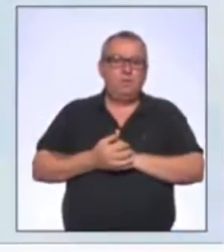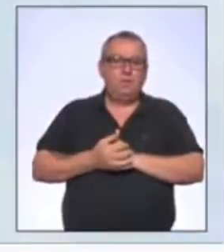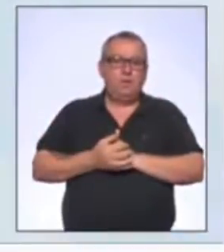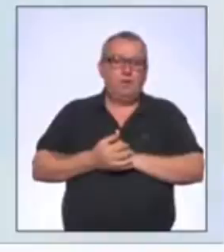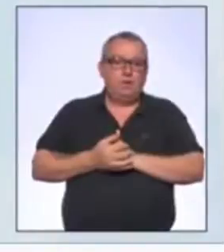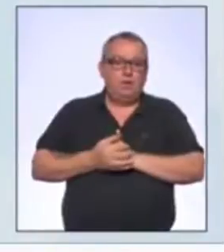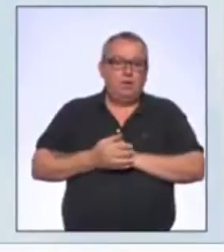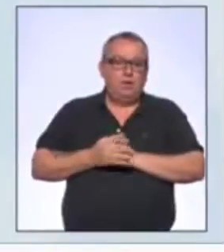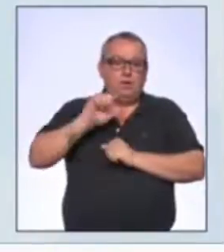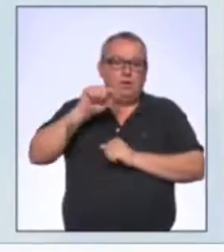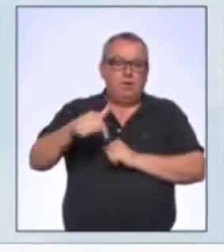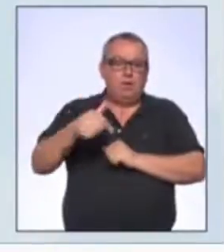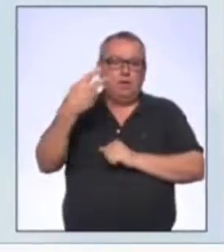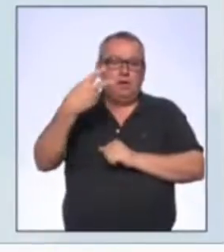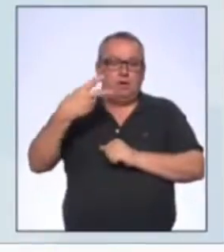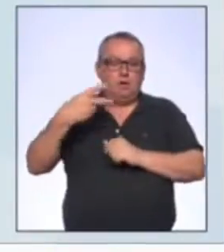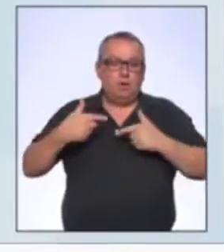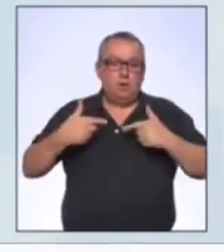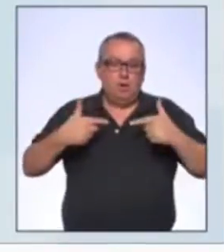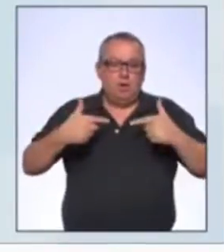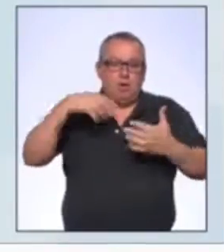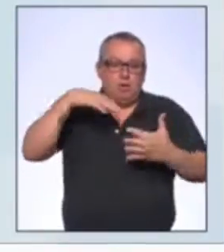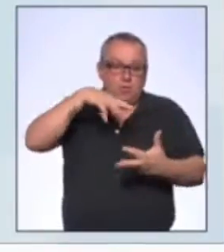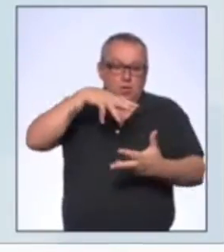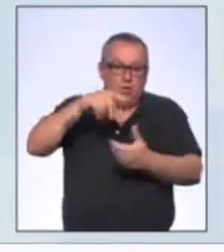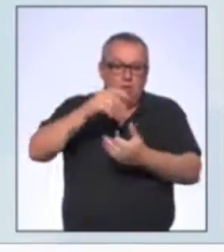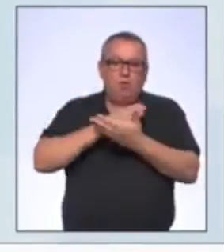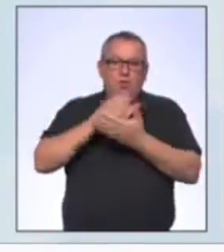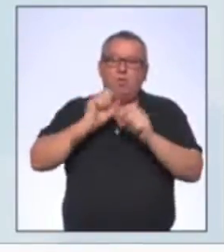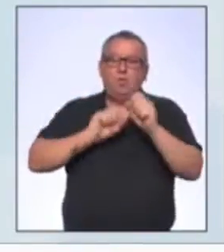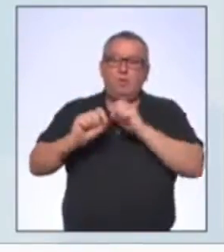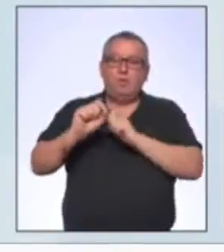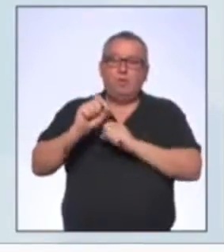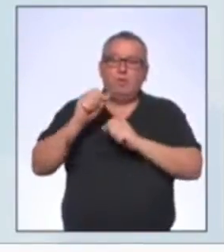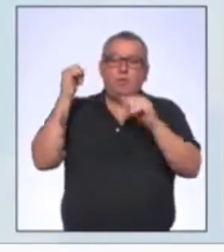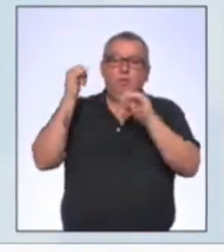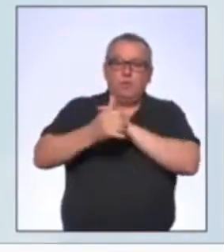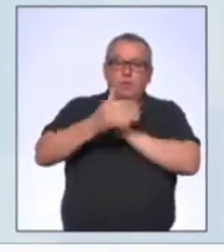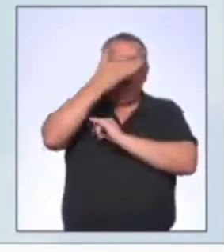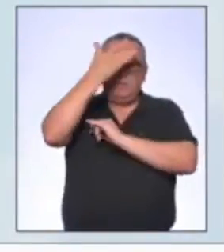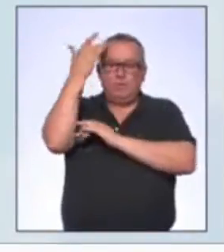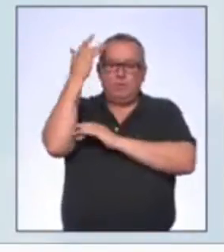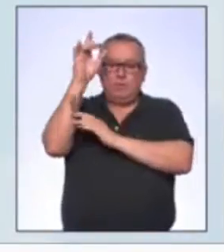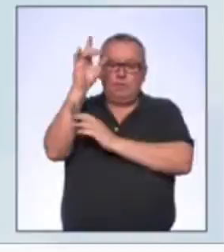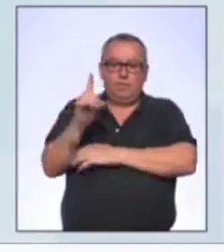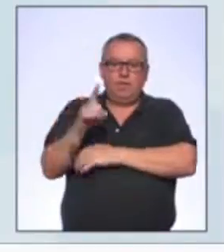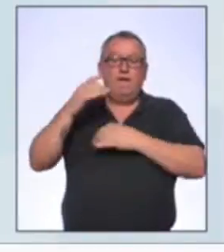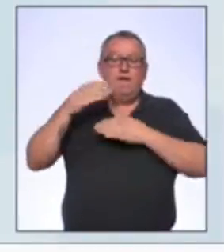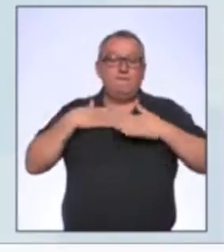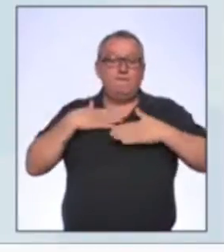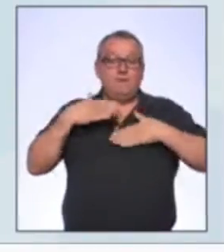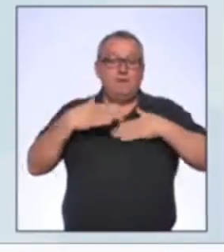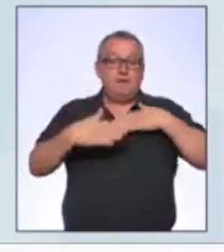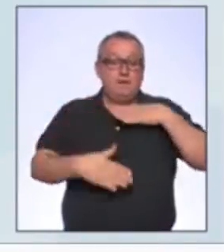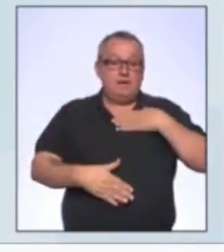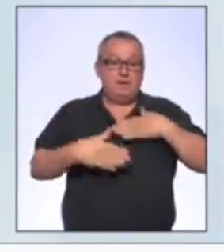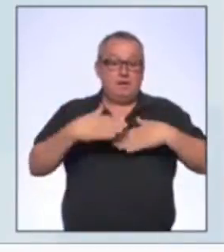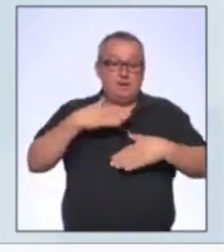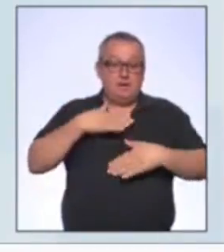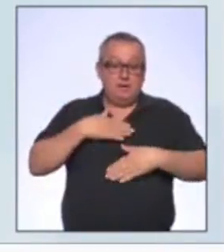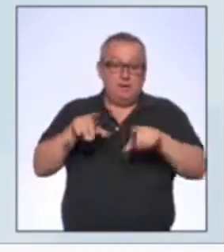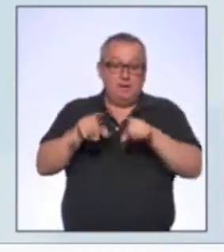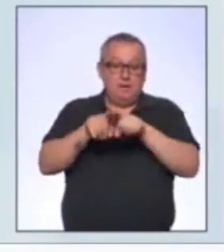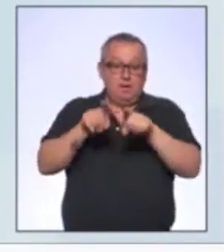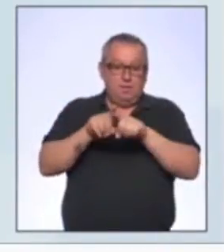após a segunda guerra mundial surgiu o esporte para pessoas com deficiência física para a